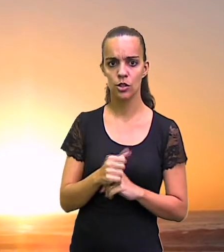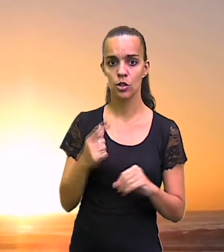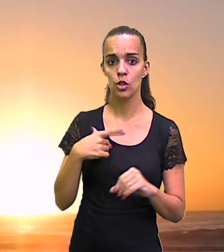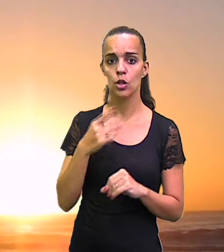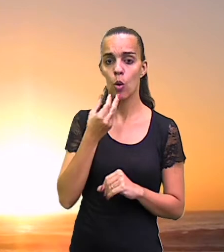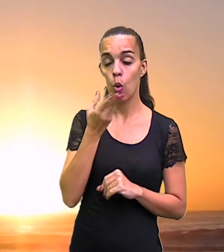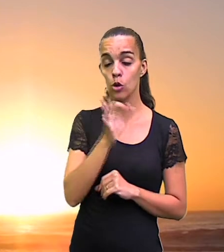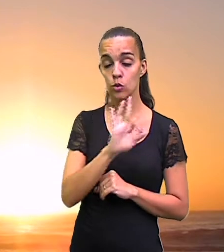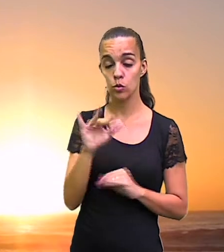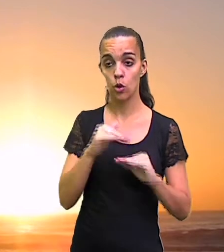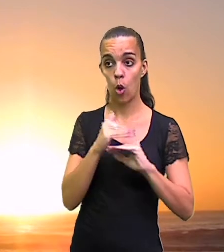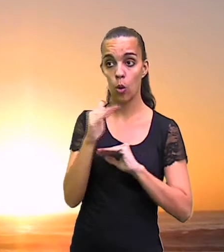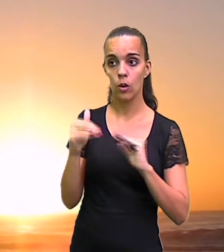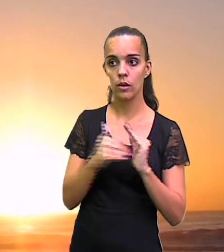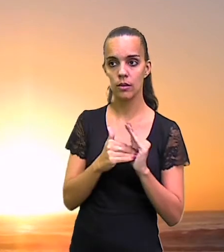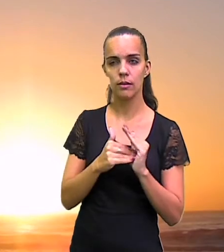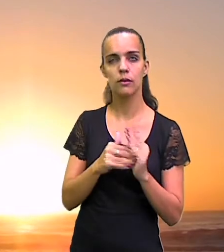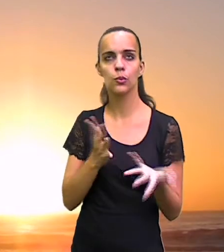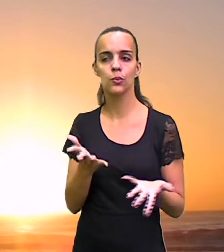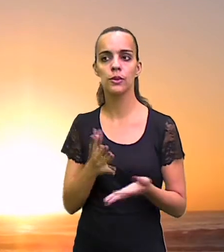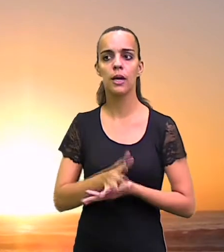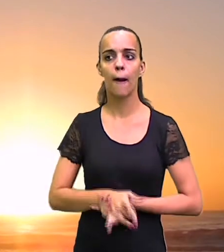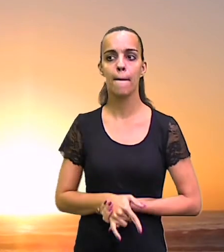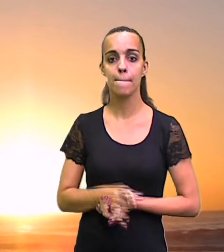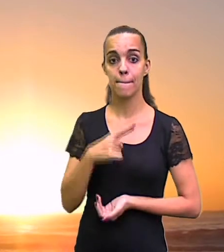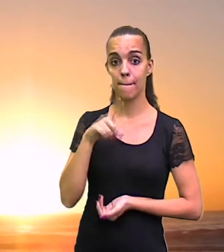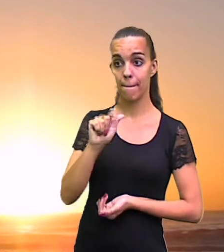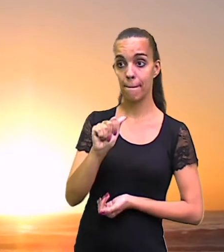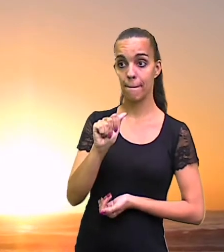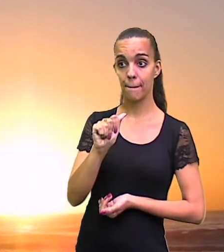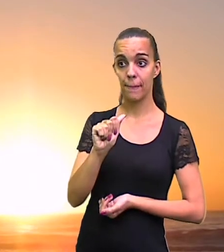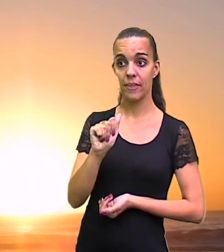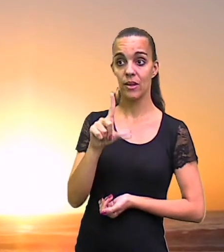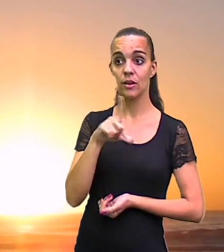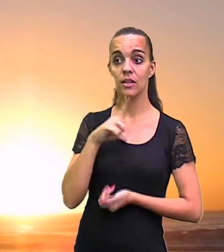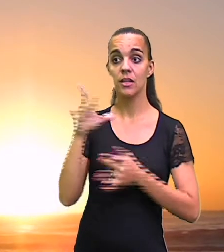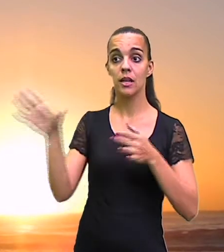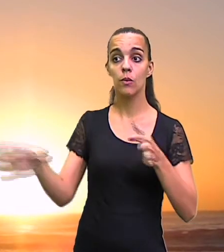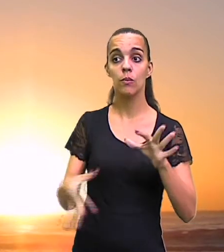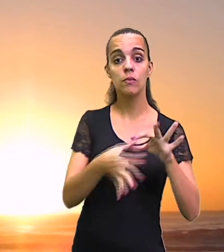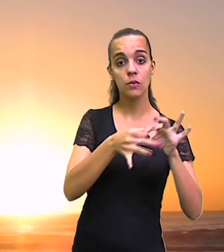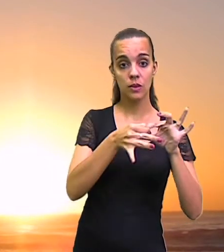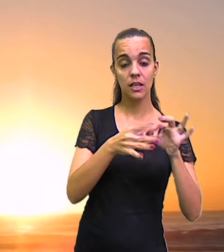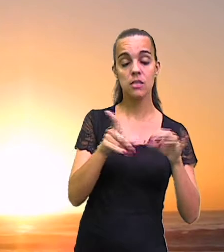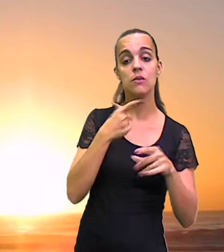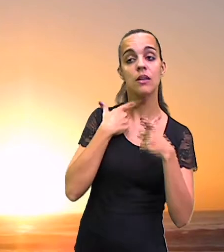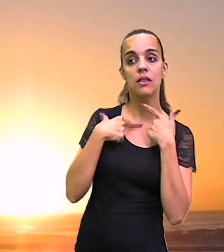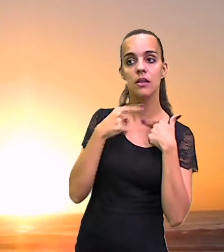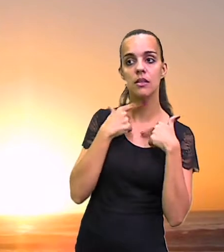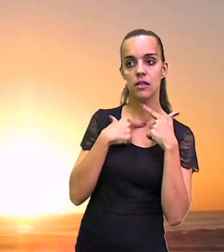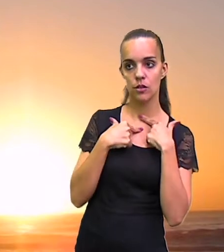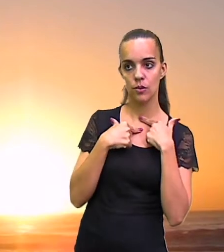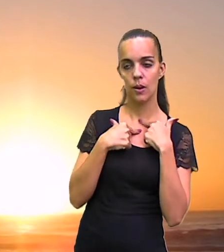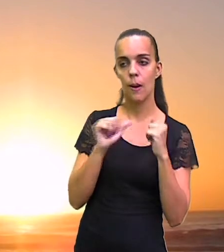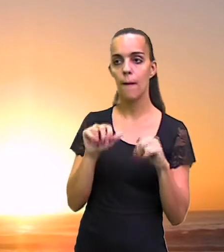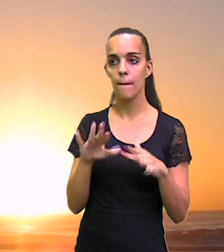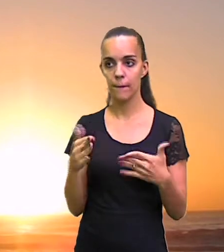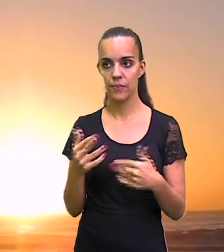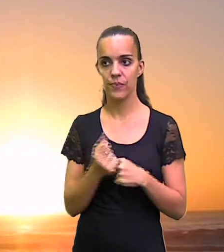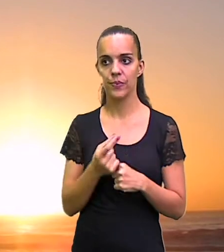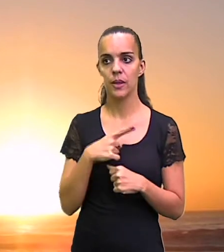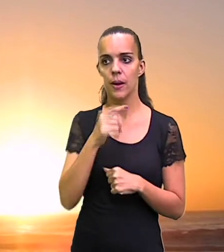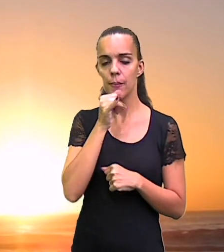todos. Esse A, ele está ligado a desejo. A gente pergunta então